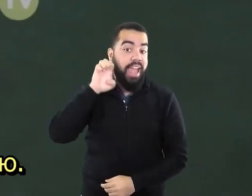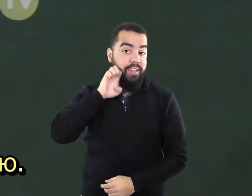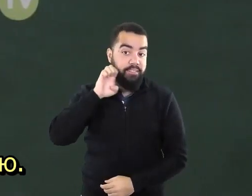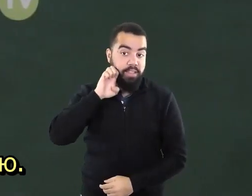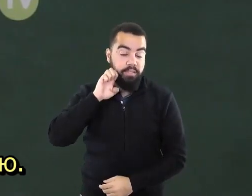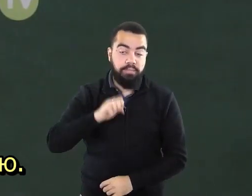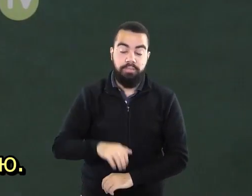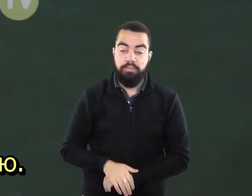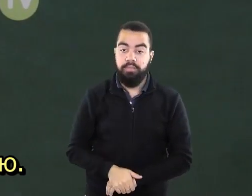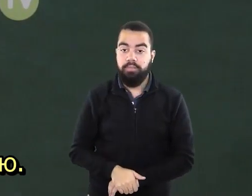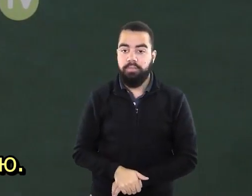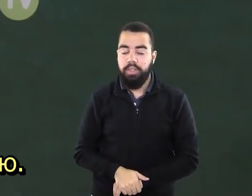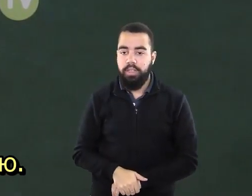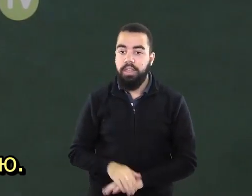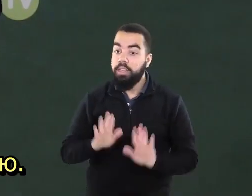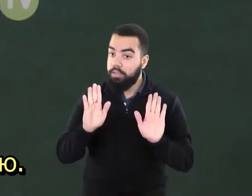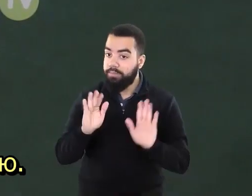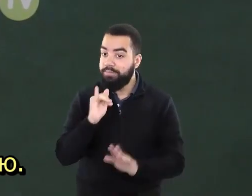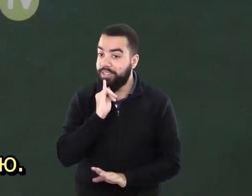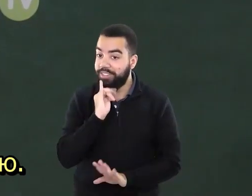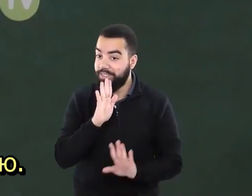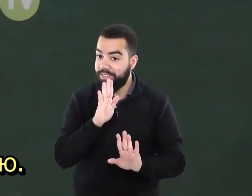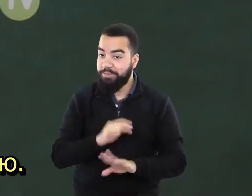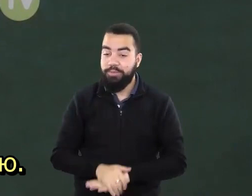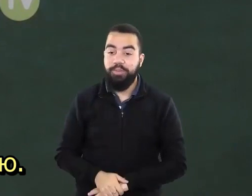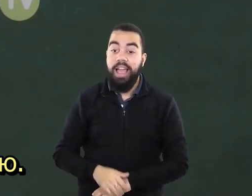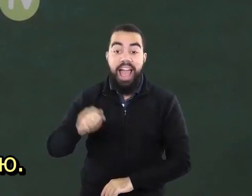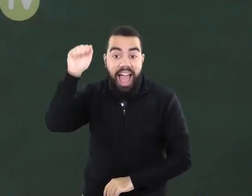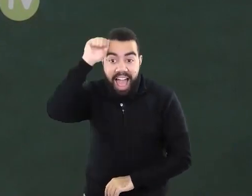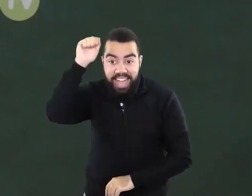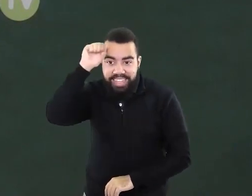Quando Deus vai fazer a mulher, já pega uma matéria-prima melhorada.